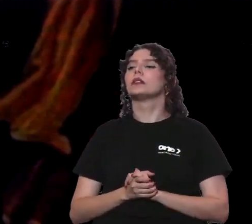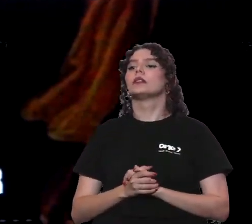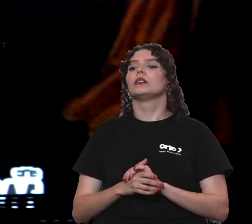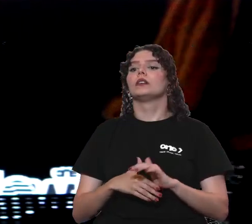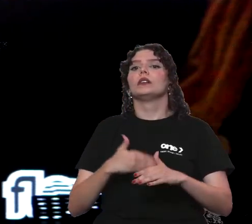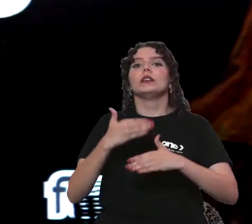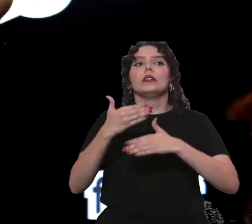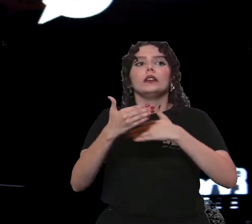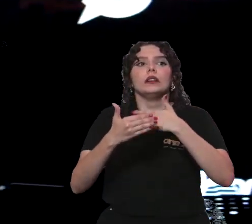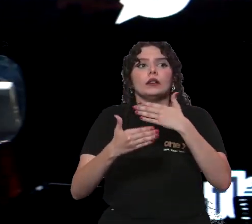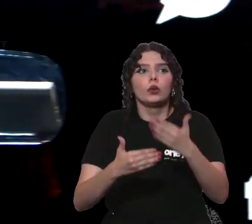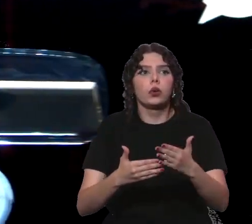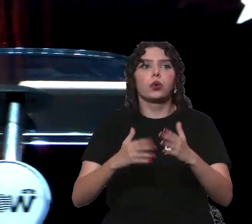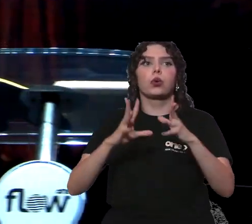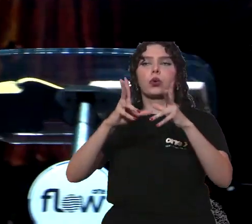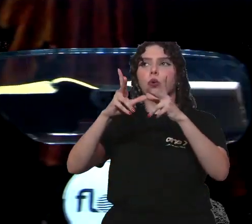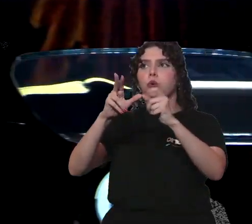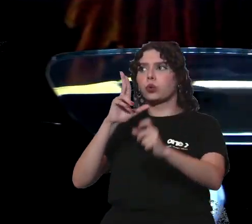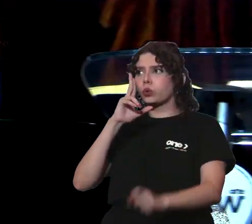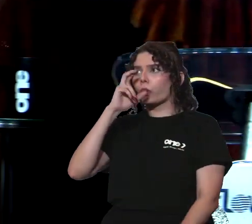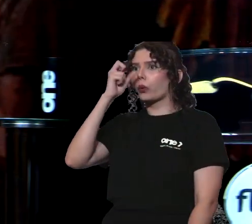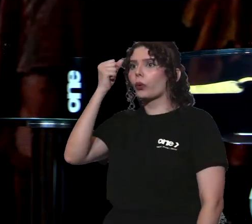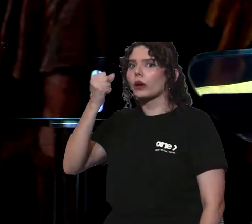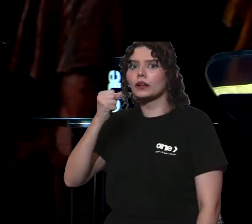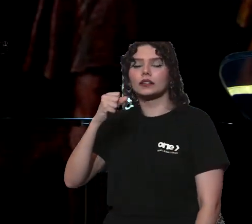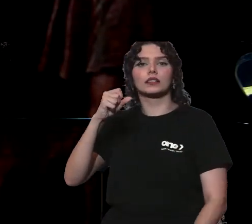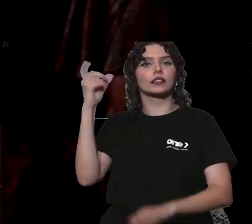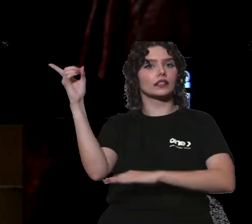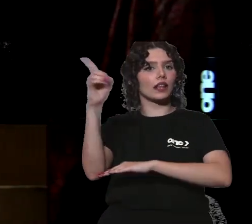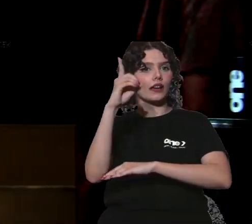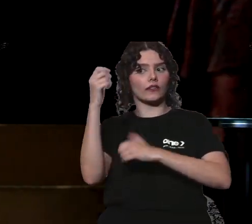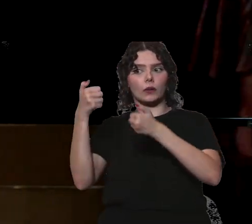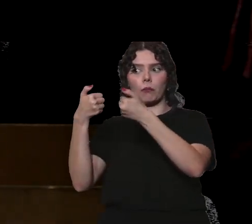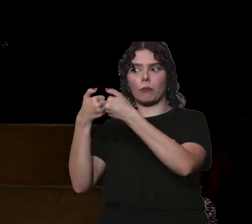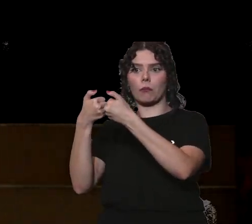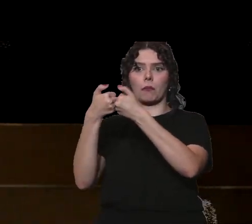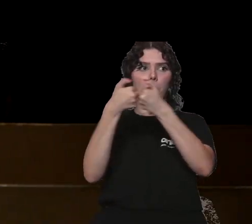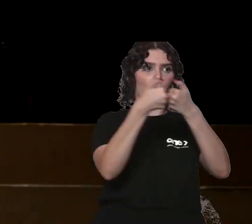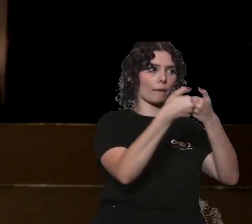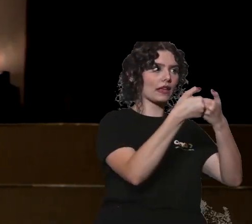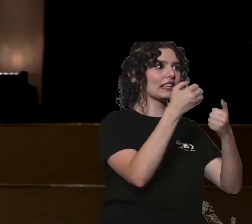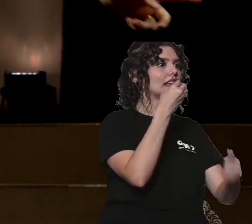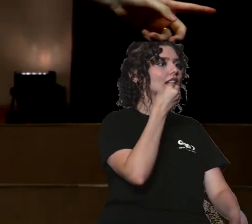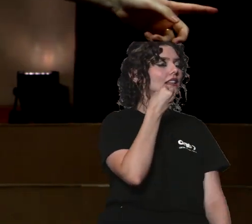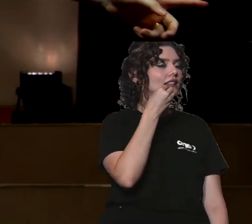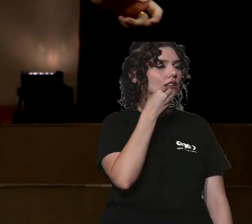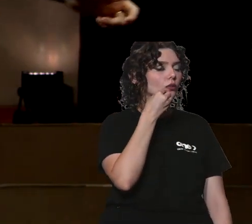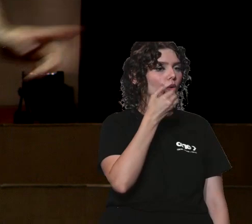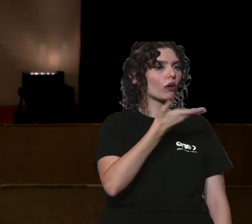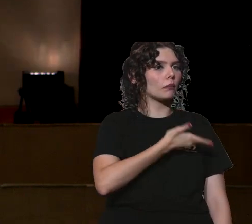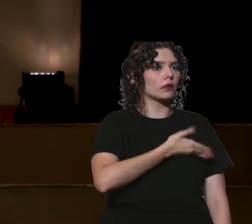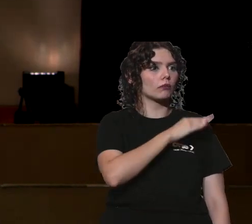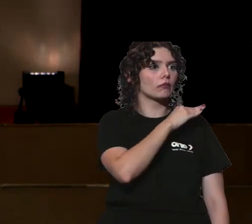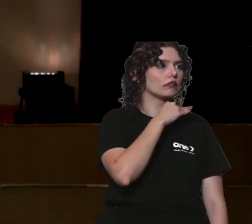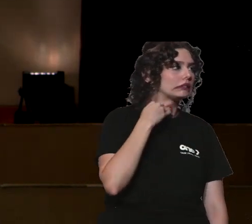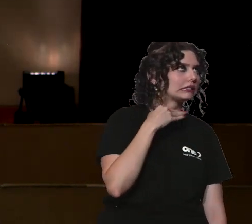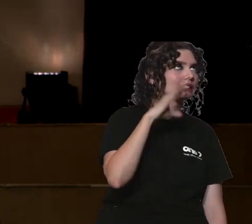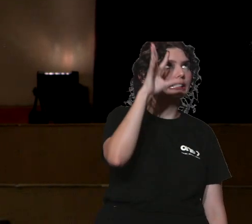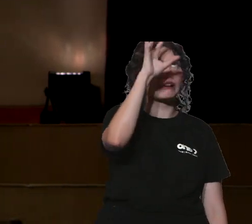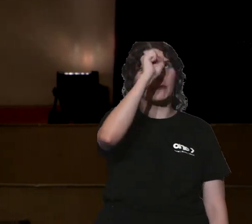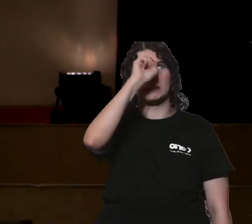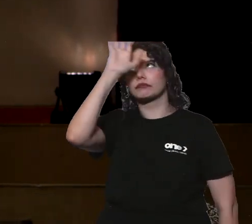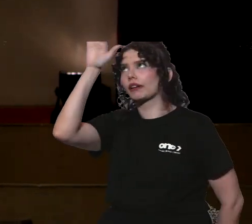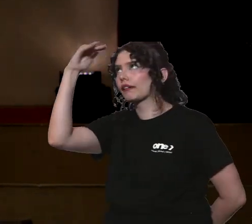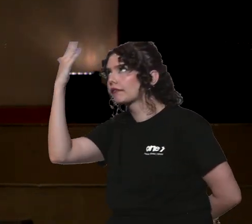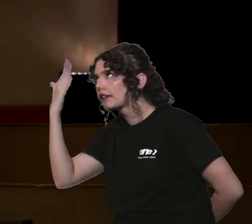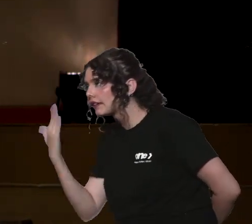Depois de todo o esforço de trazer a arca para Jerusalém, lembra, ele tentou uma vez, o amigo dele morreu. Aí ele aprendeu sobre